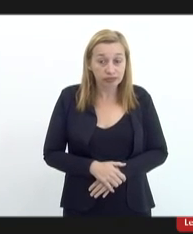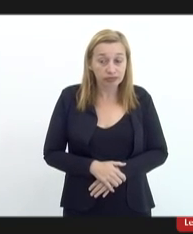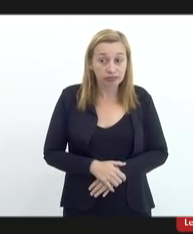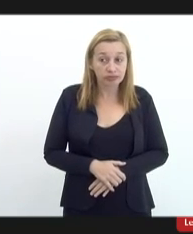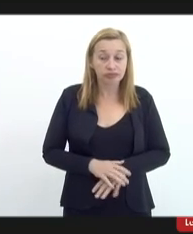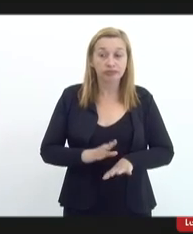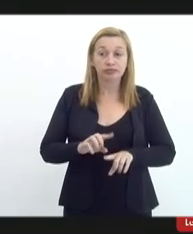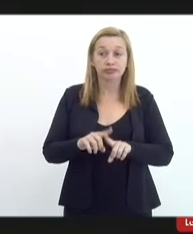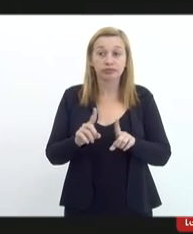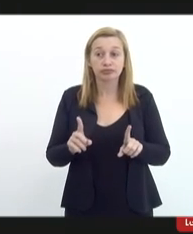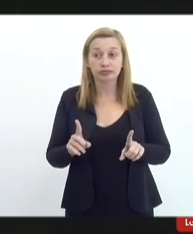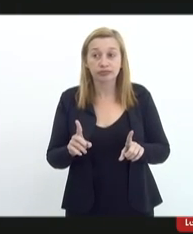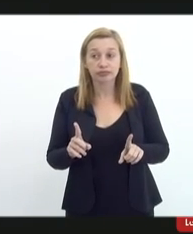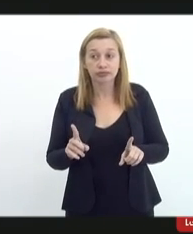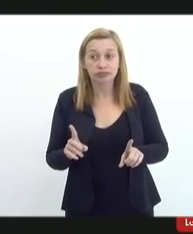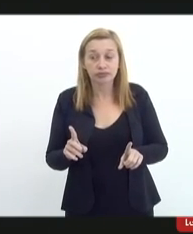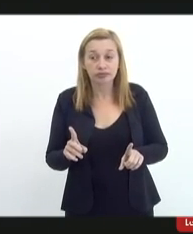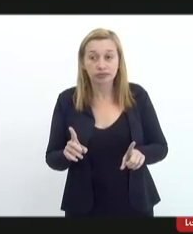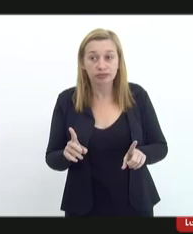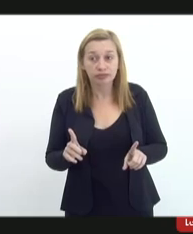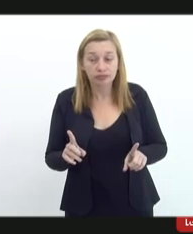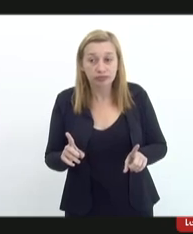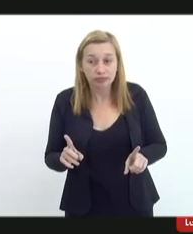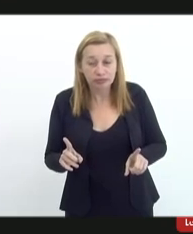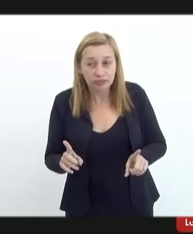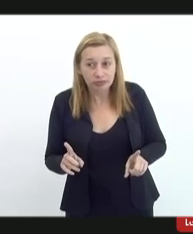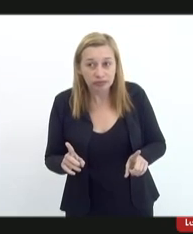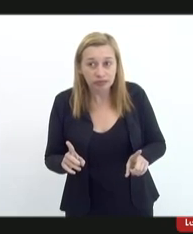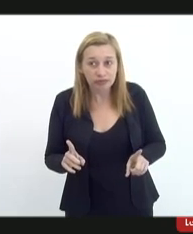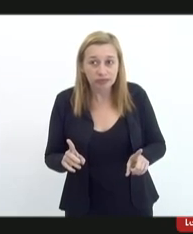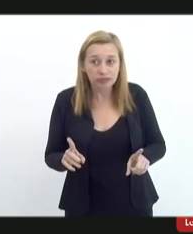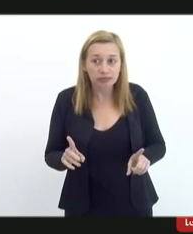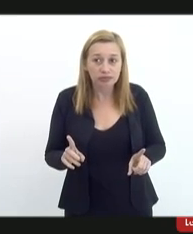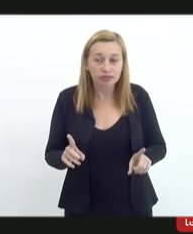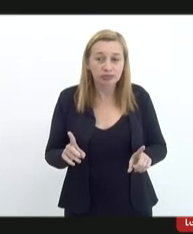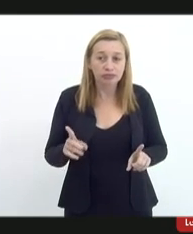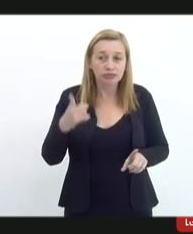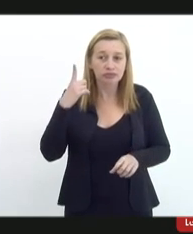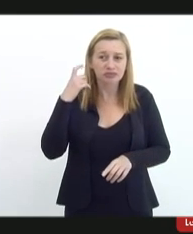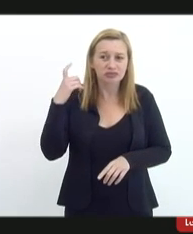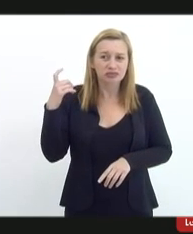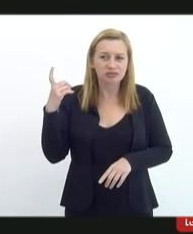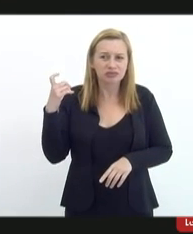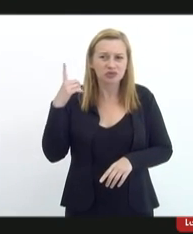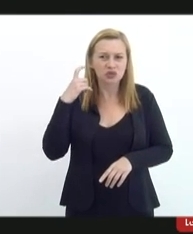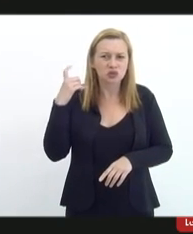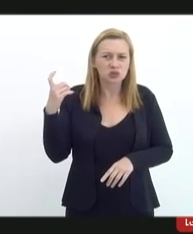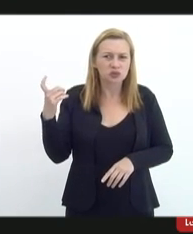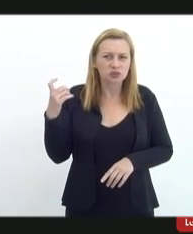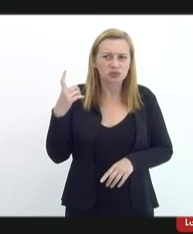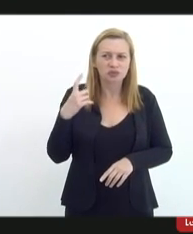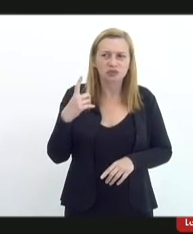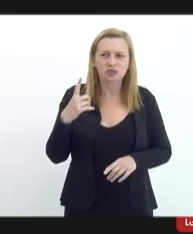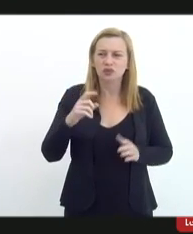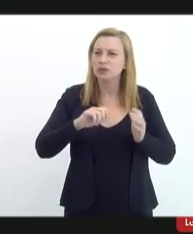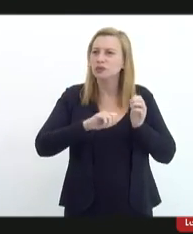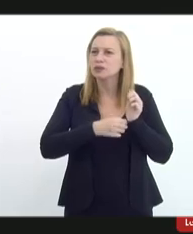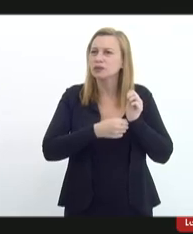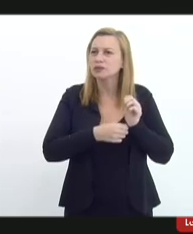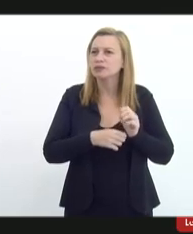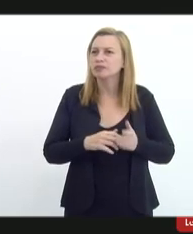você me ligou. Eu te liguei ontem para saber se tinha alguma Helena, coisa. Professora Helena, seu microfone está aberto. Dia 28, você disse que não e eu risquei